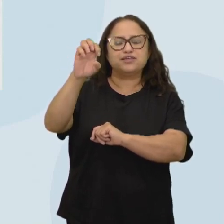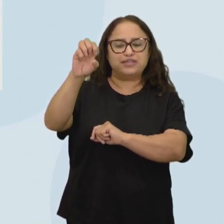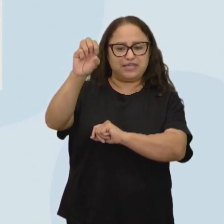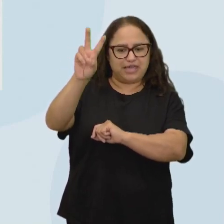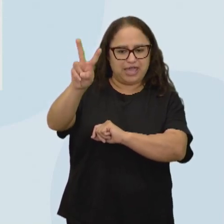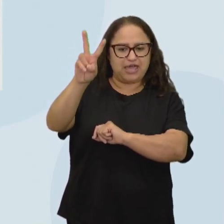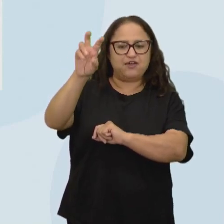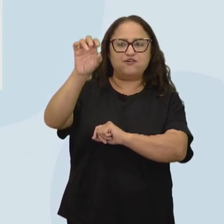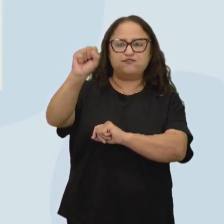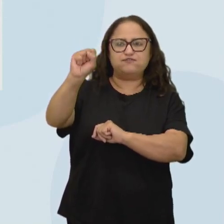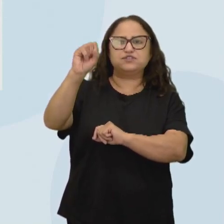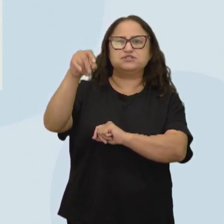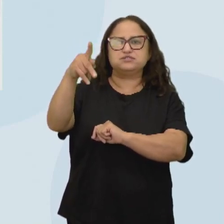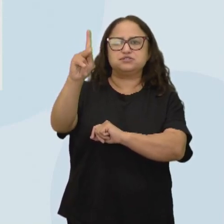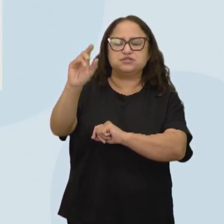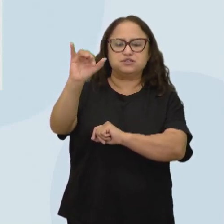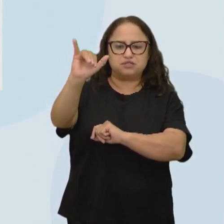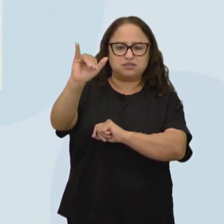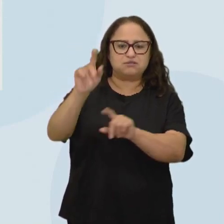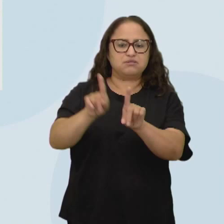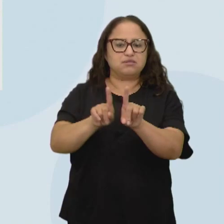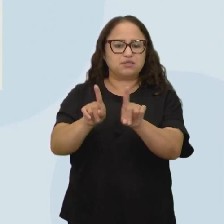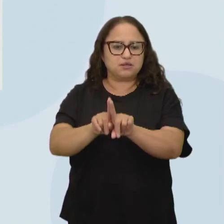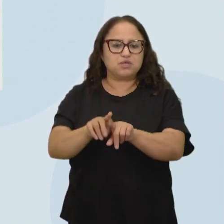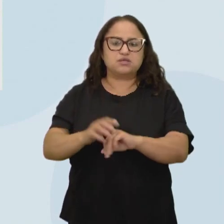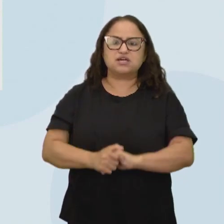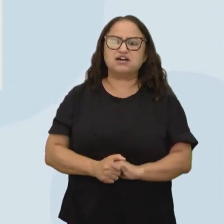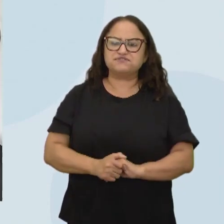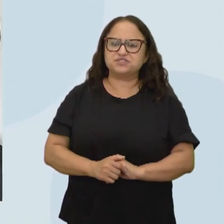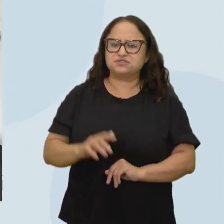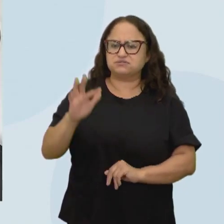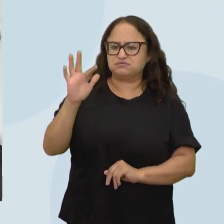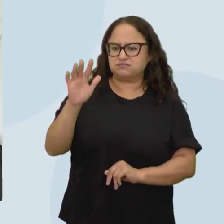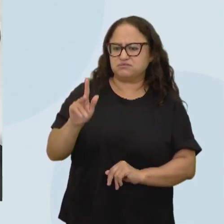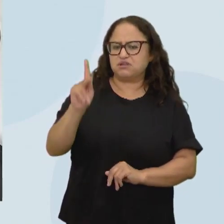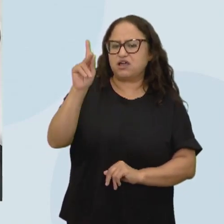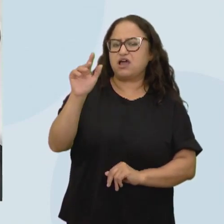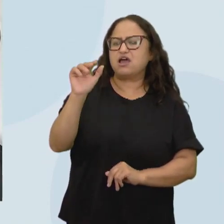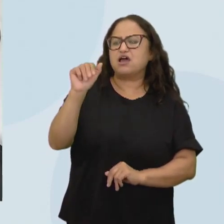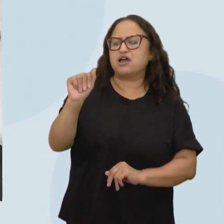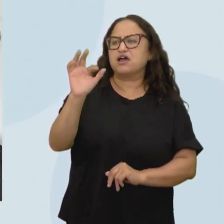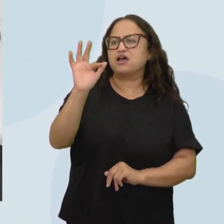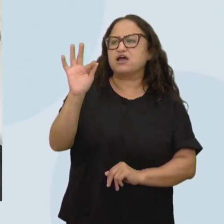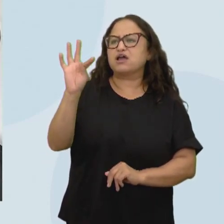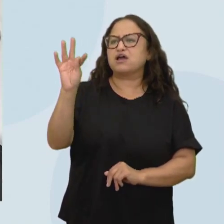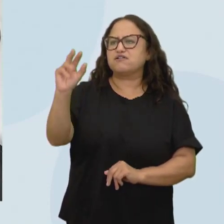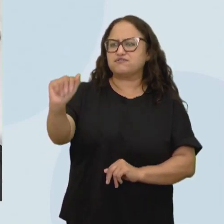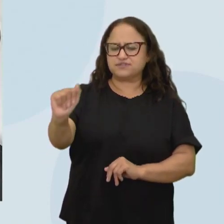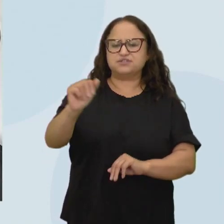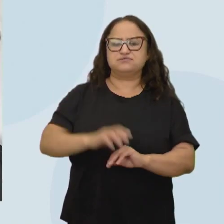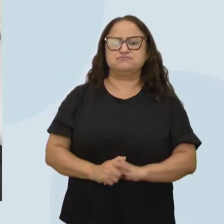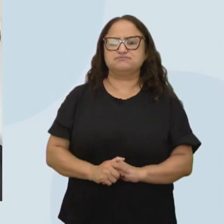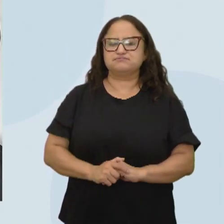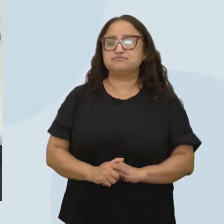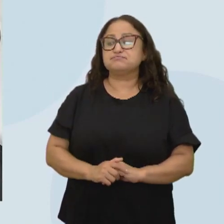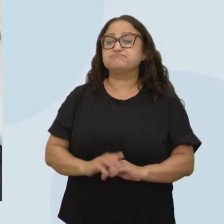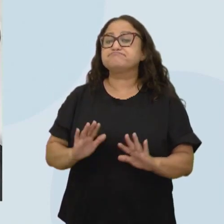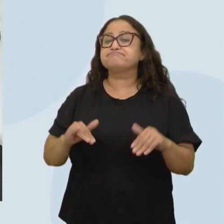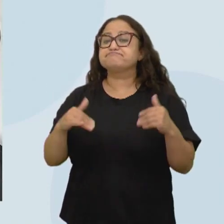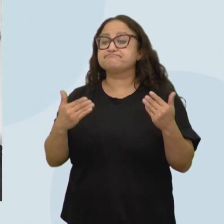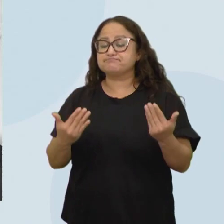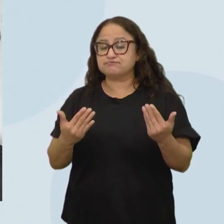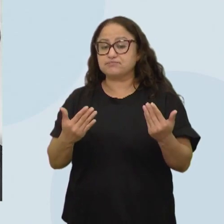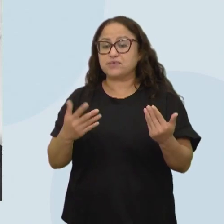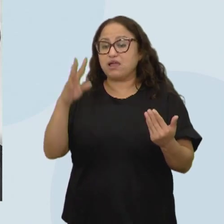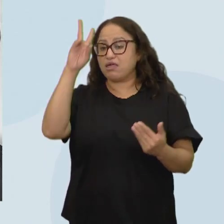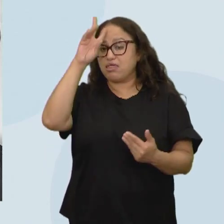tcheco, que também nos convida a fazer reflexões de natureza filosófica. Aliás, na História